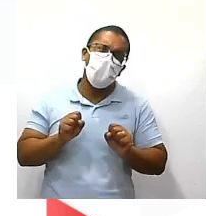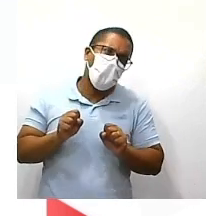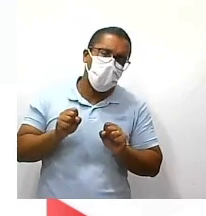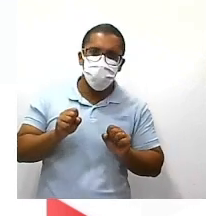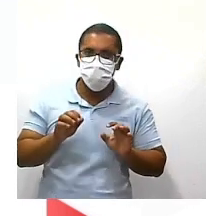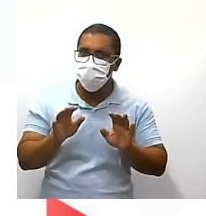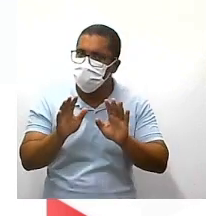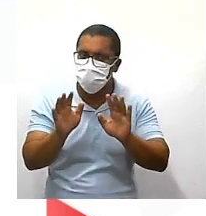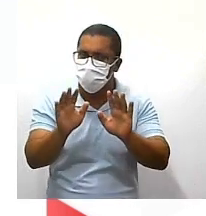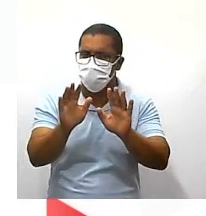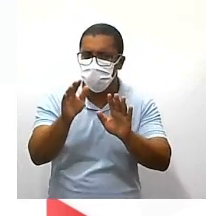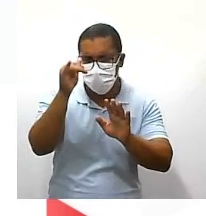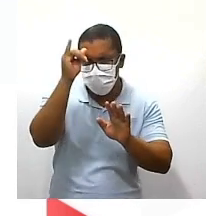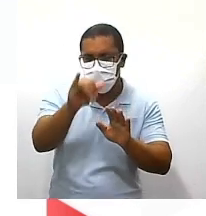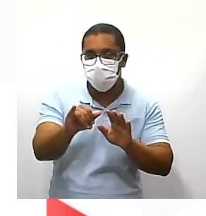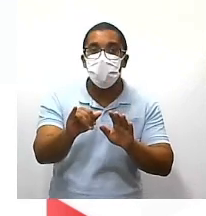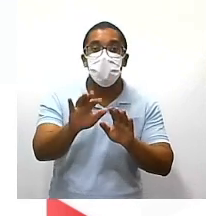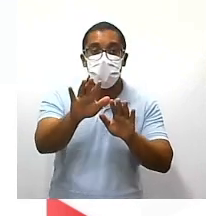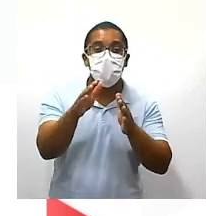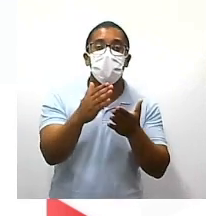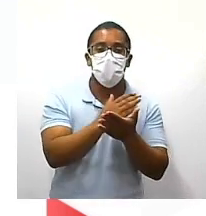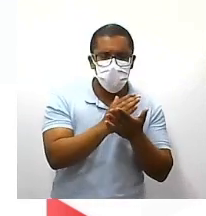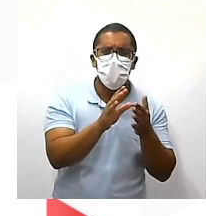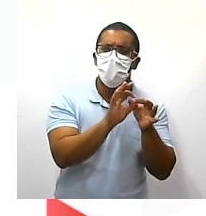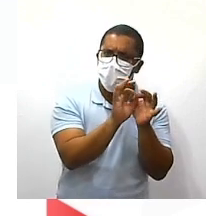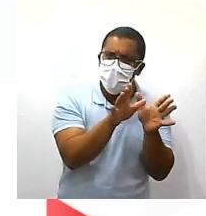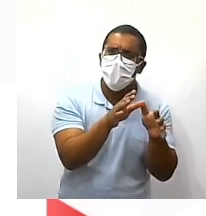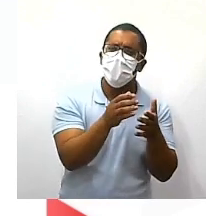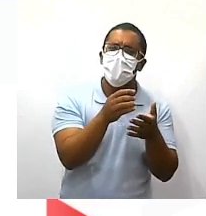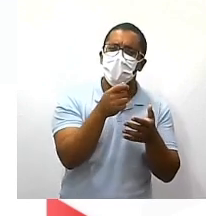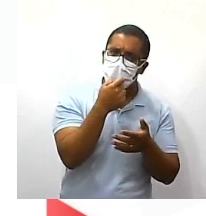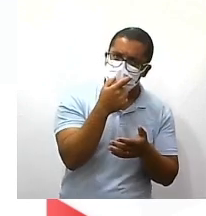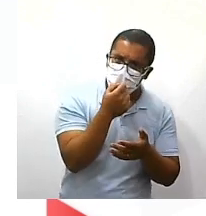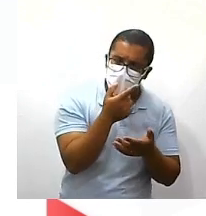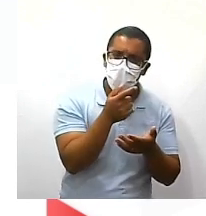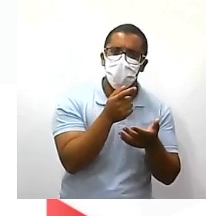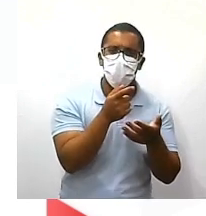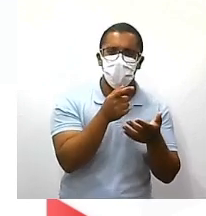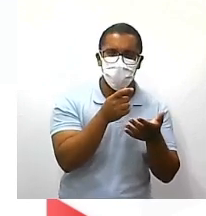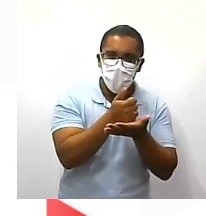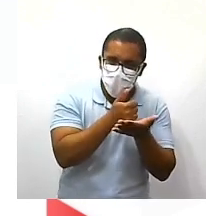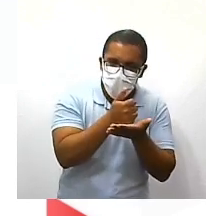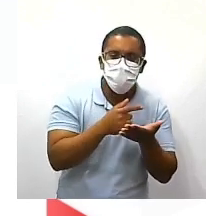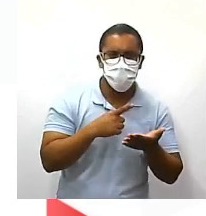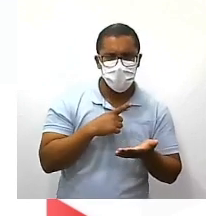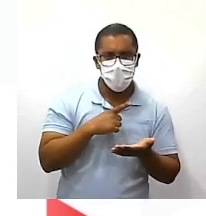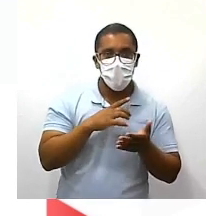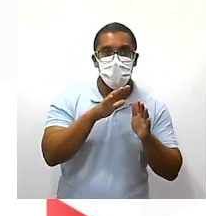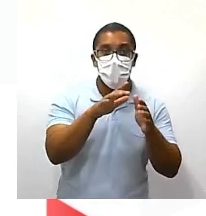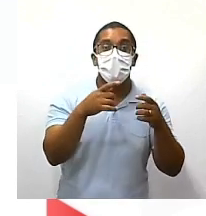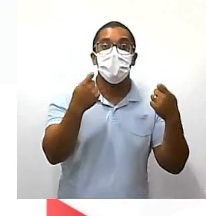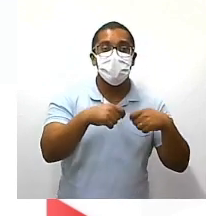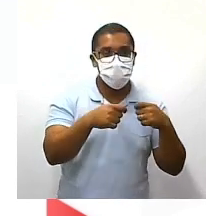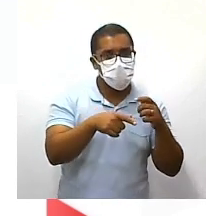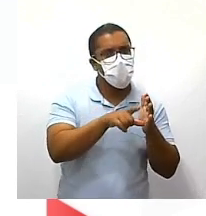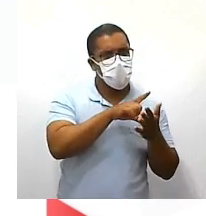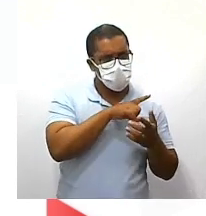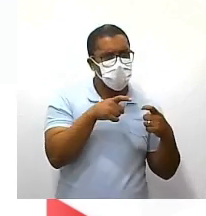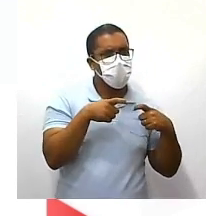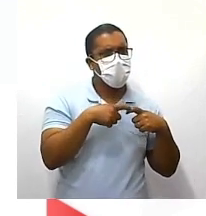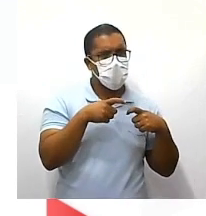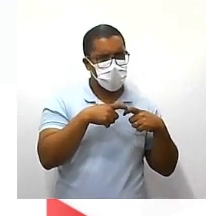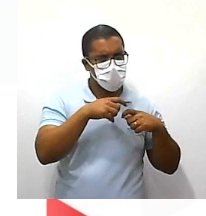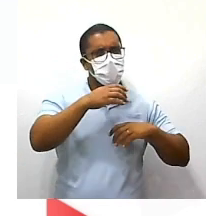de substâncias que são lícitas, como alguns medicamentos, deve ser sempre prescrito por um